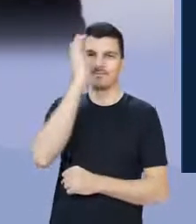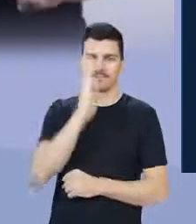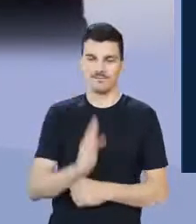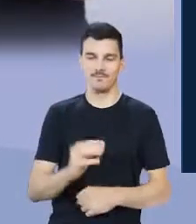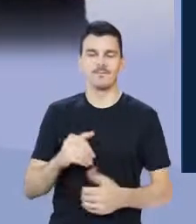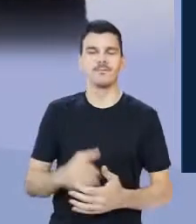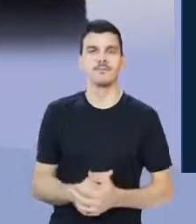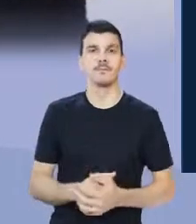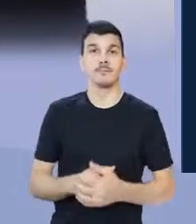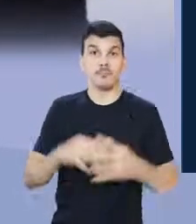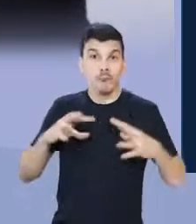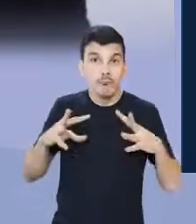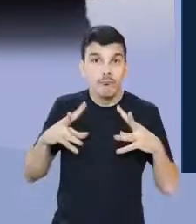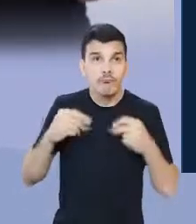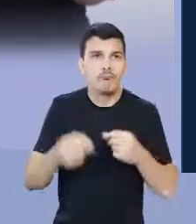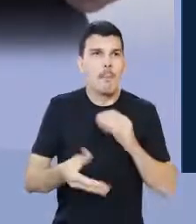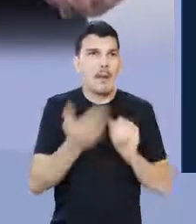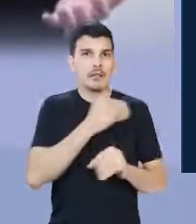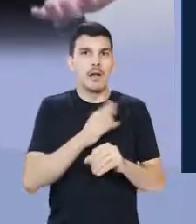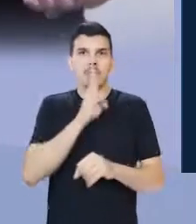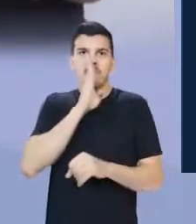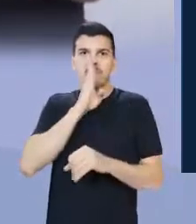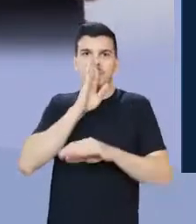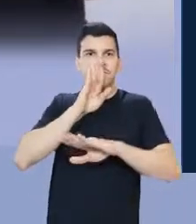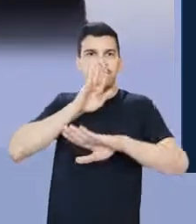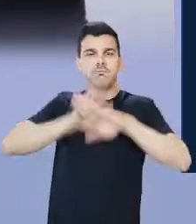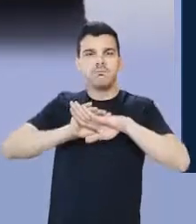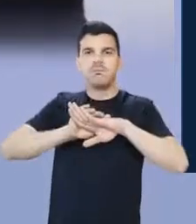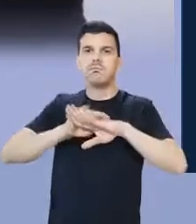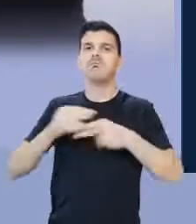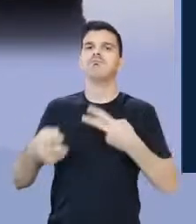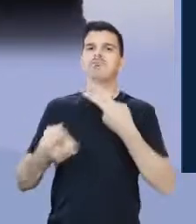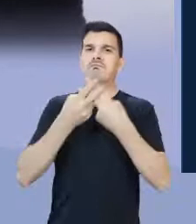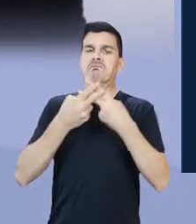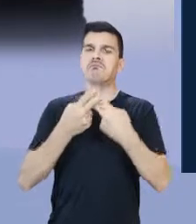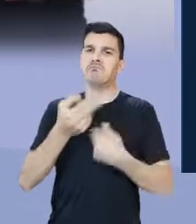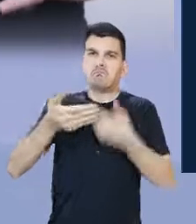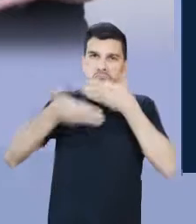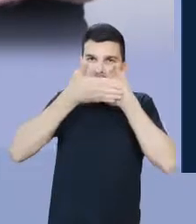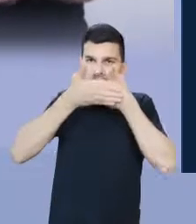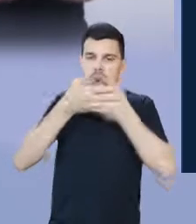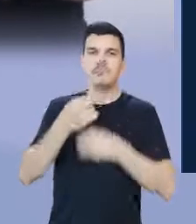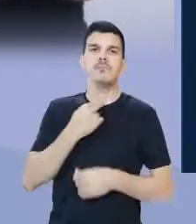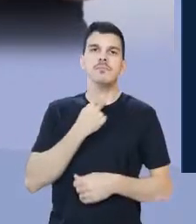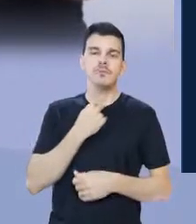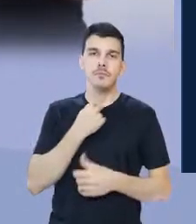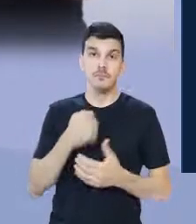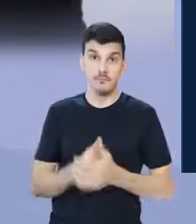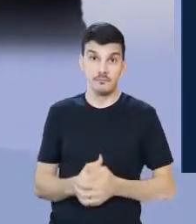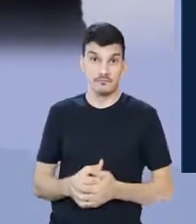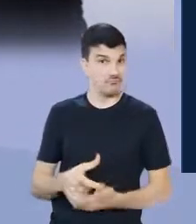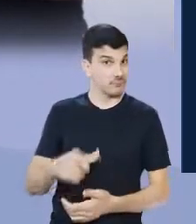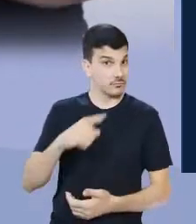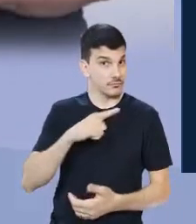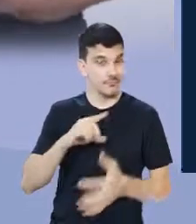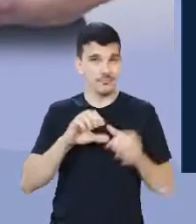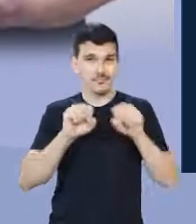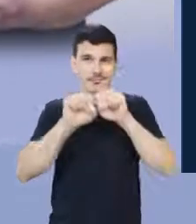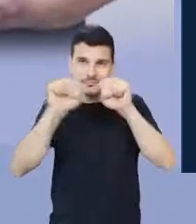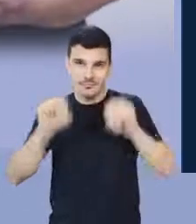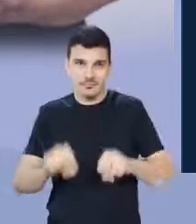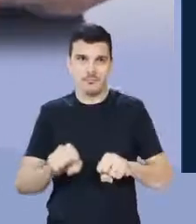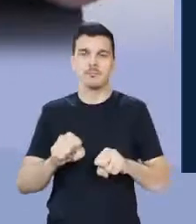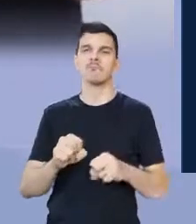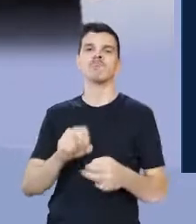cultura brasileira. Tudo era reprimido, tudo estava reprimido. Havia um